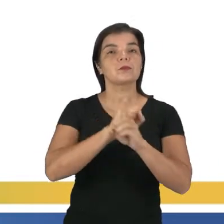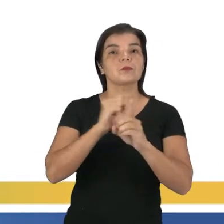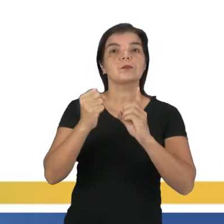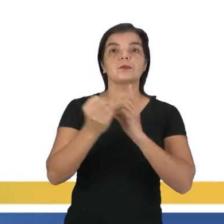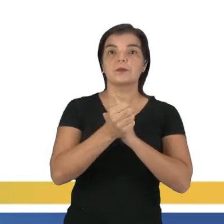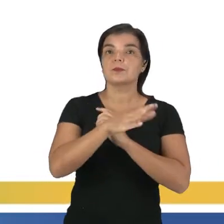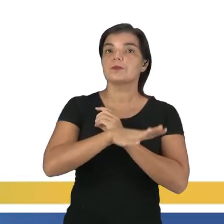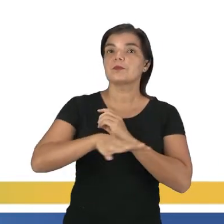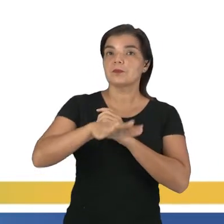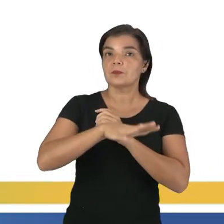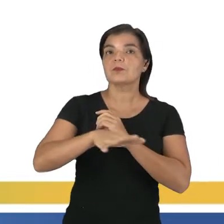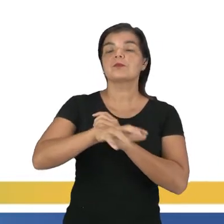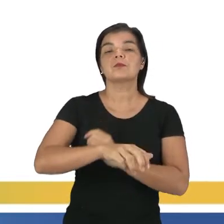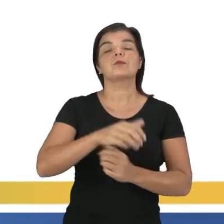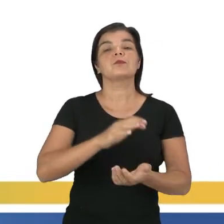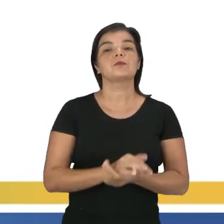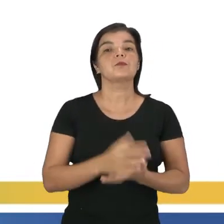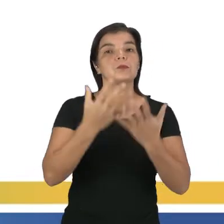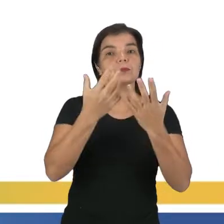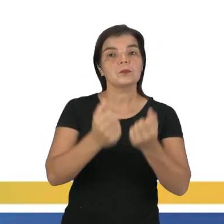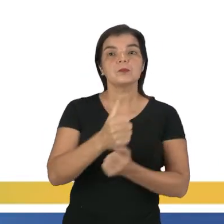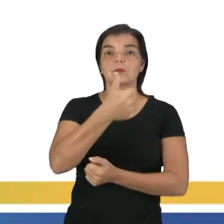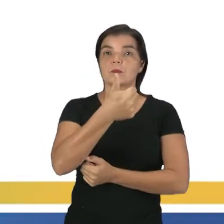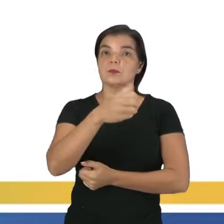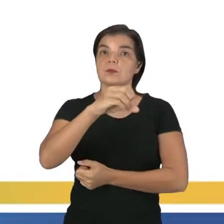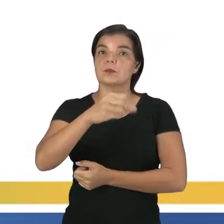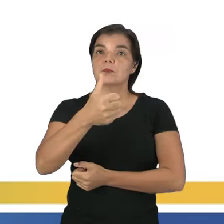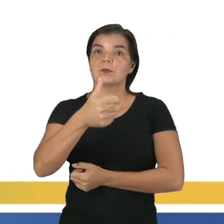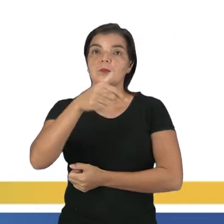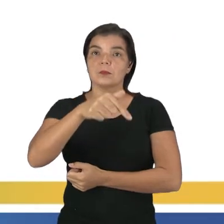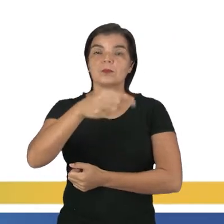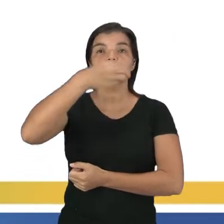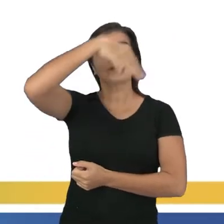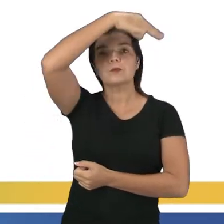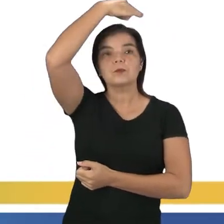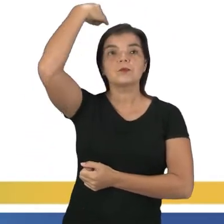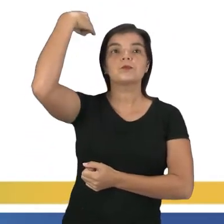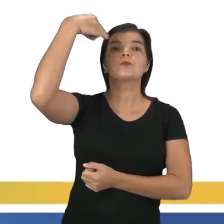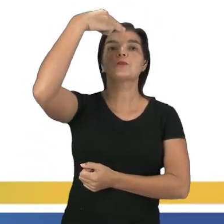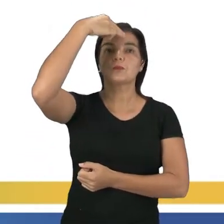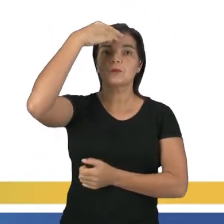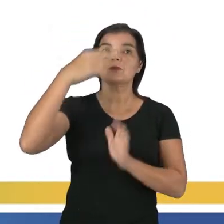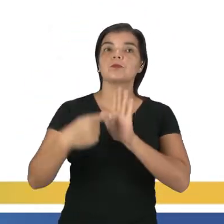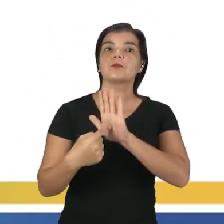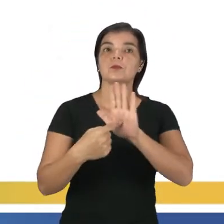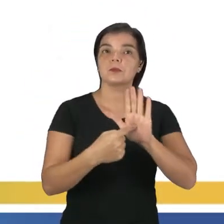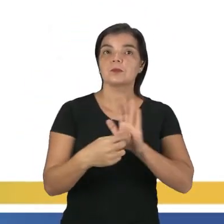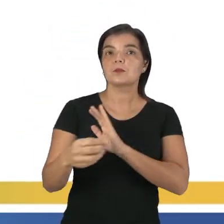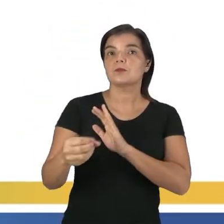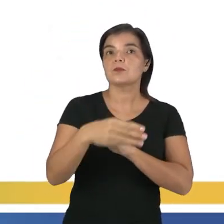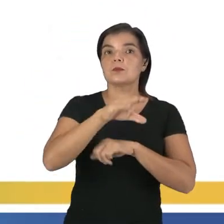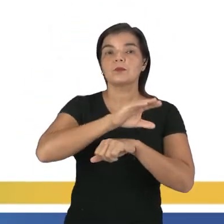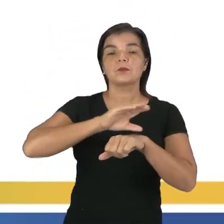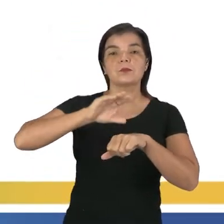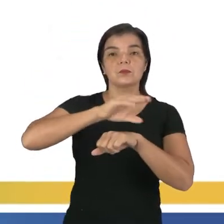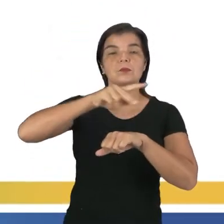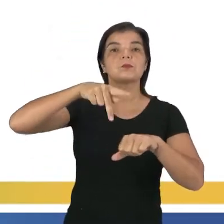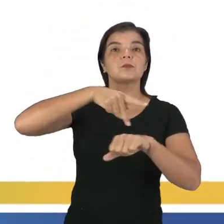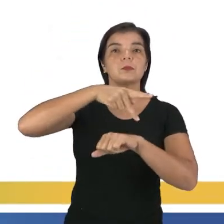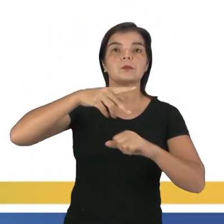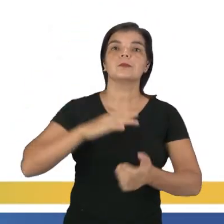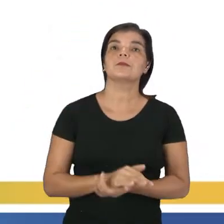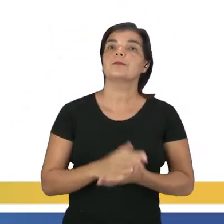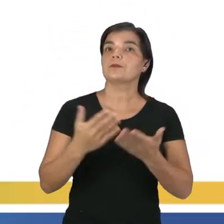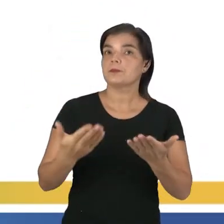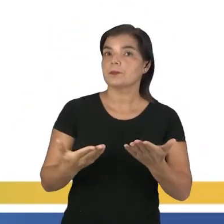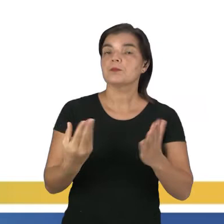de sociais e se consolidaram em 1917, no México, com a promulgação de uma nova Constituição